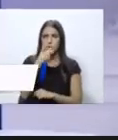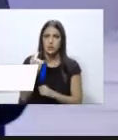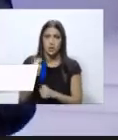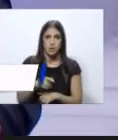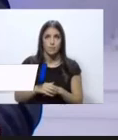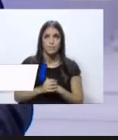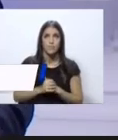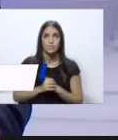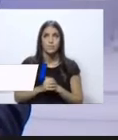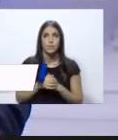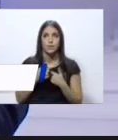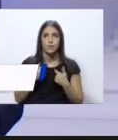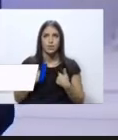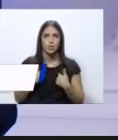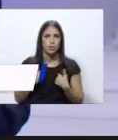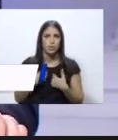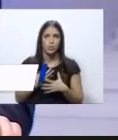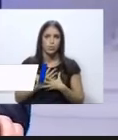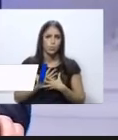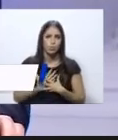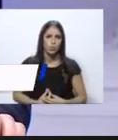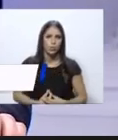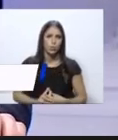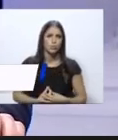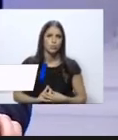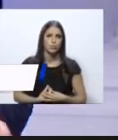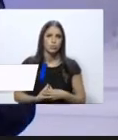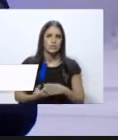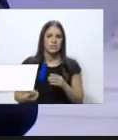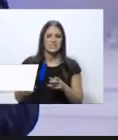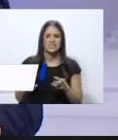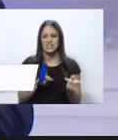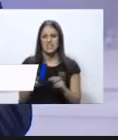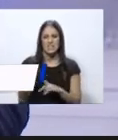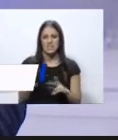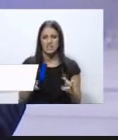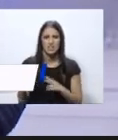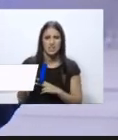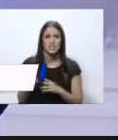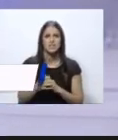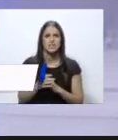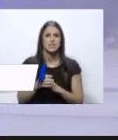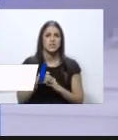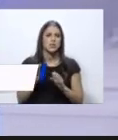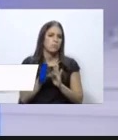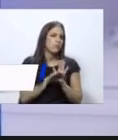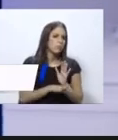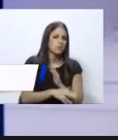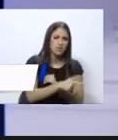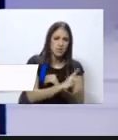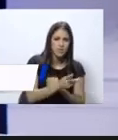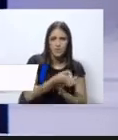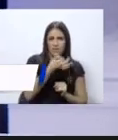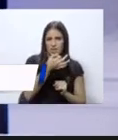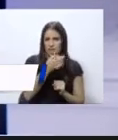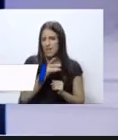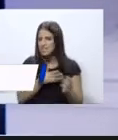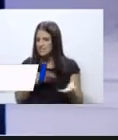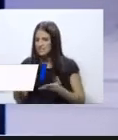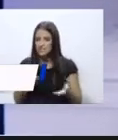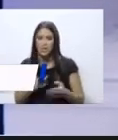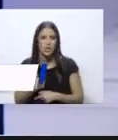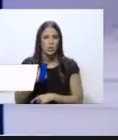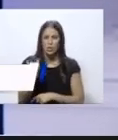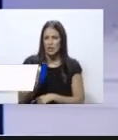eu não gosto nada deste período do mercado, das transferências, dos rumores, para cá, os programas de televisão. Não me identifico